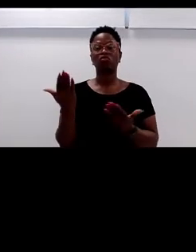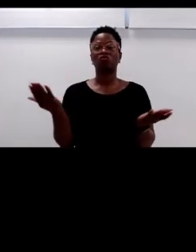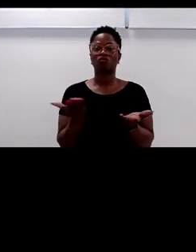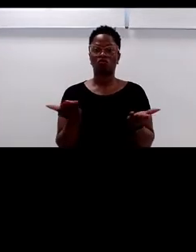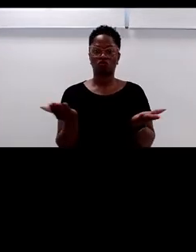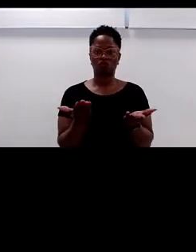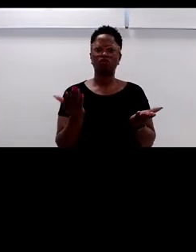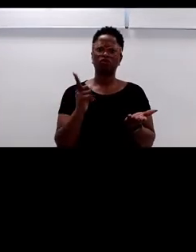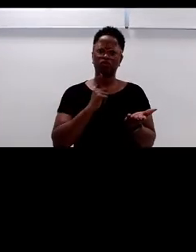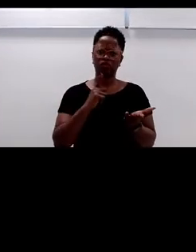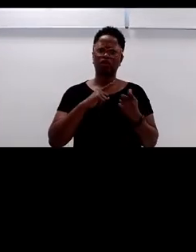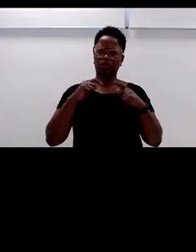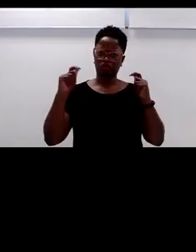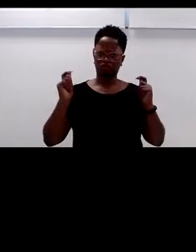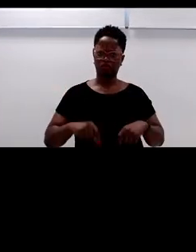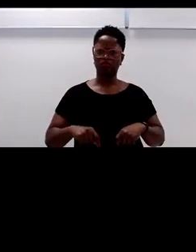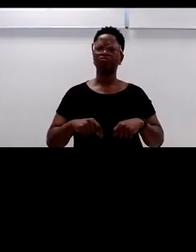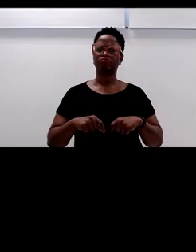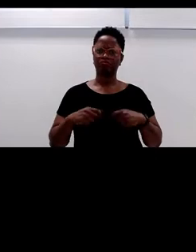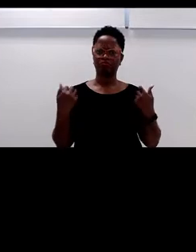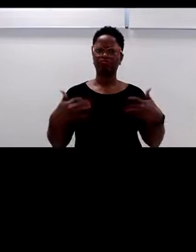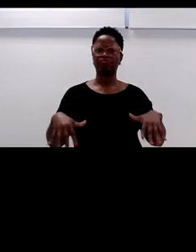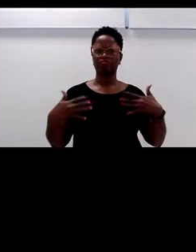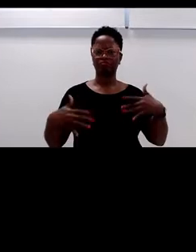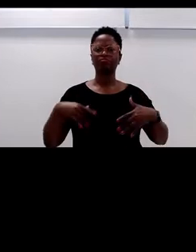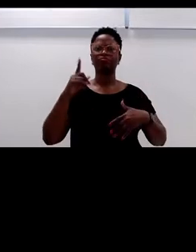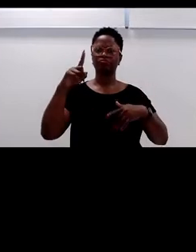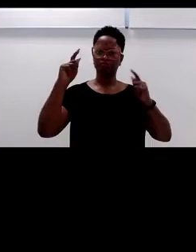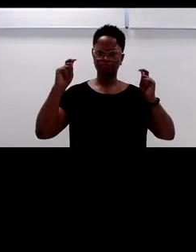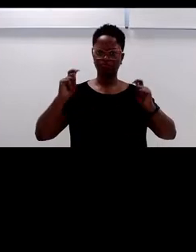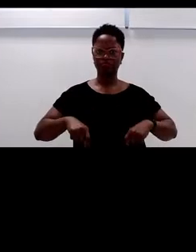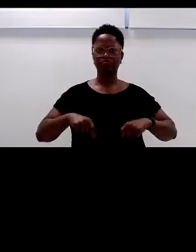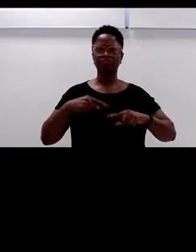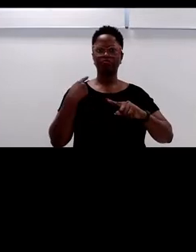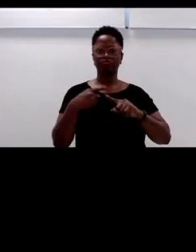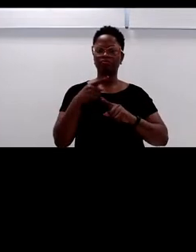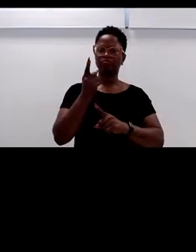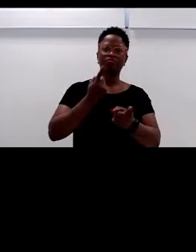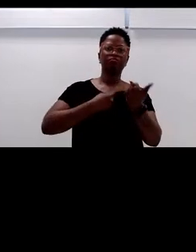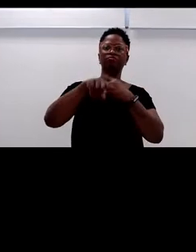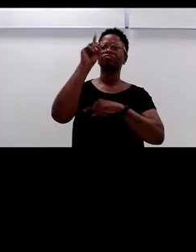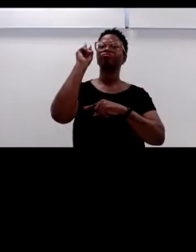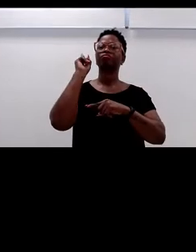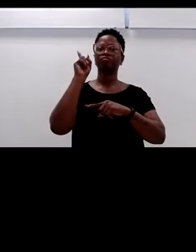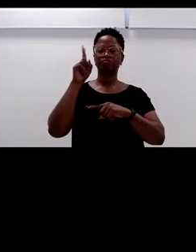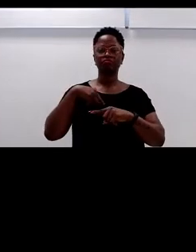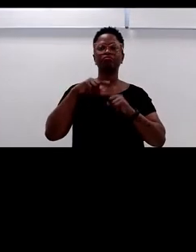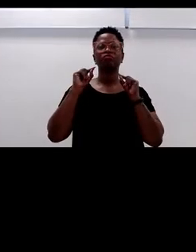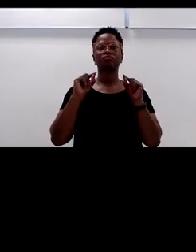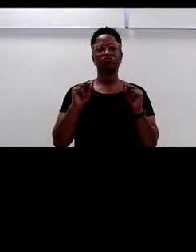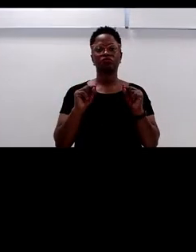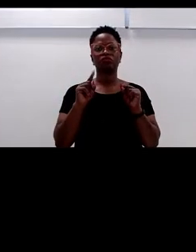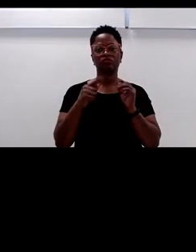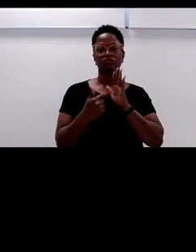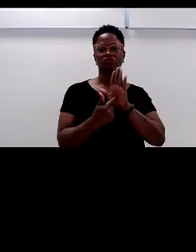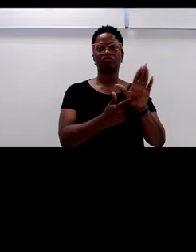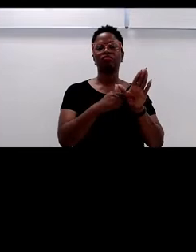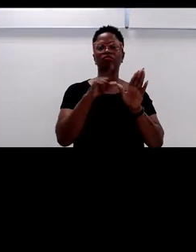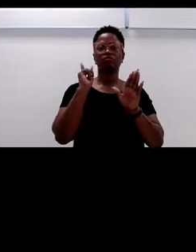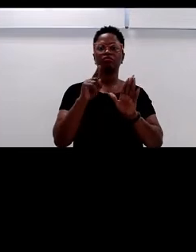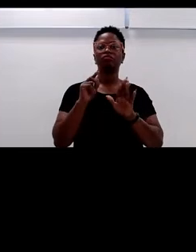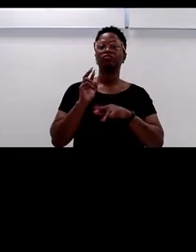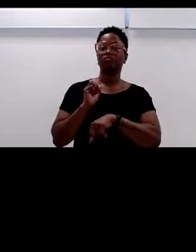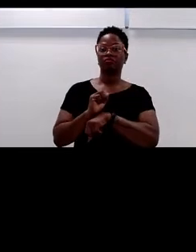uma potência enorme, né? Uma potência de transformar, de trazer, né, uma esperança